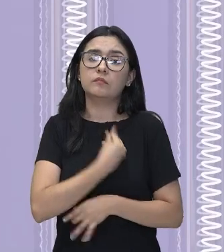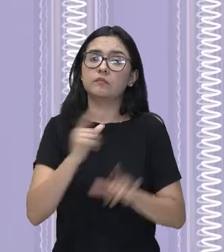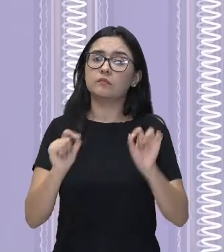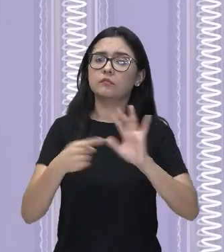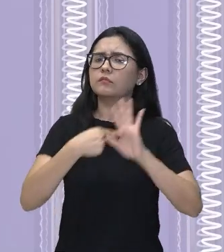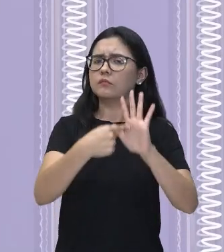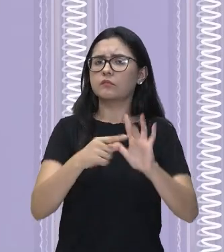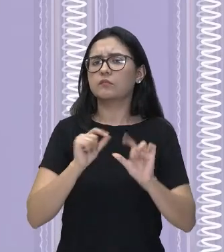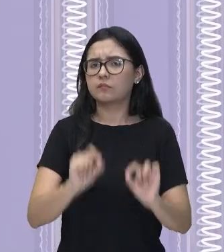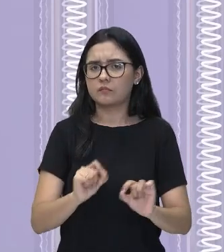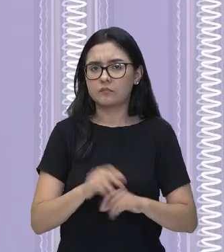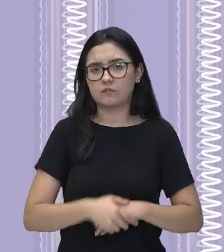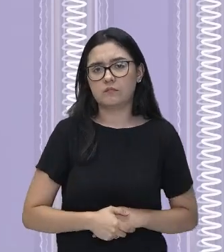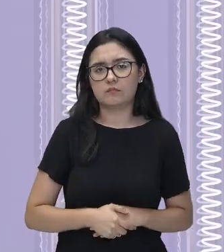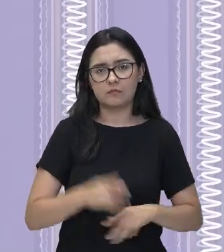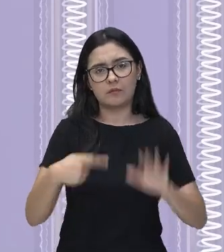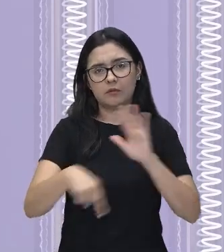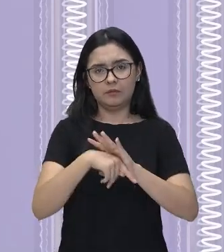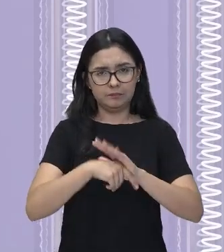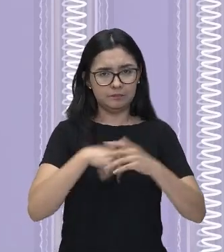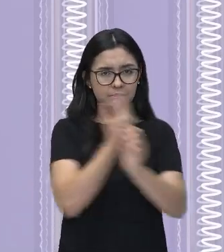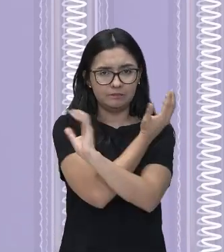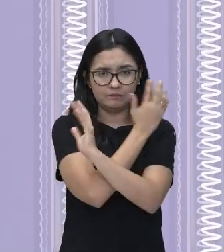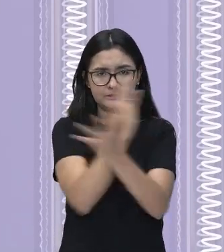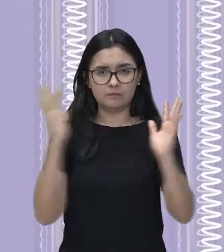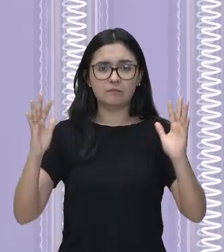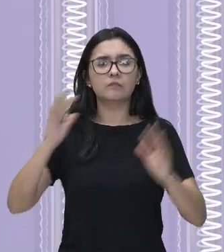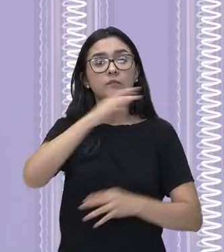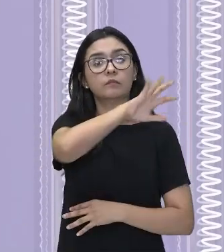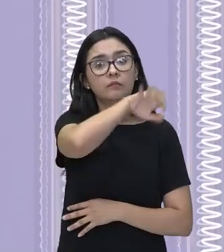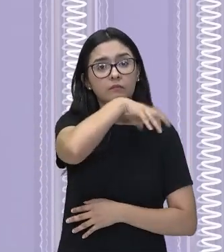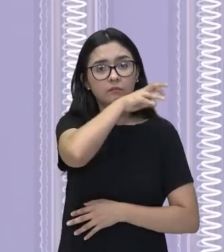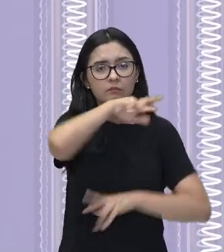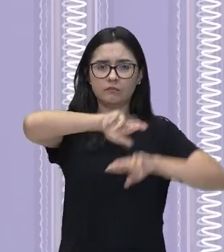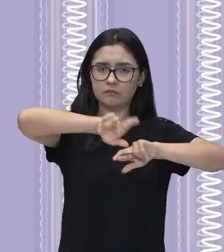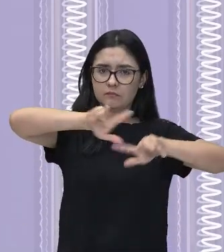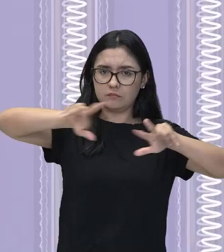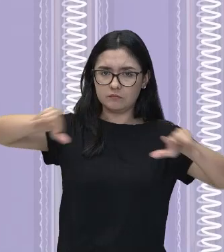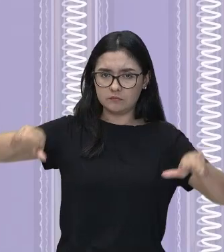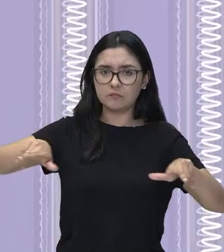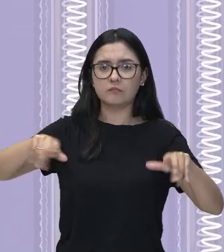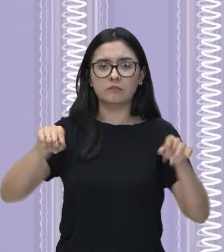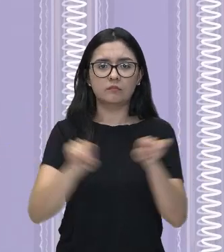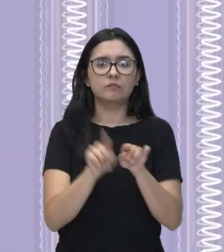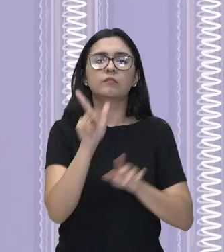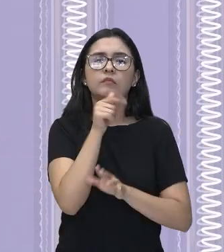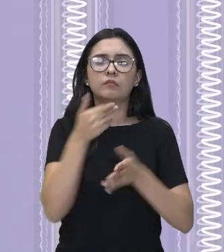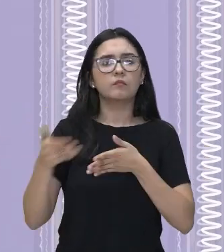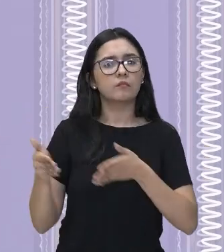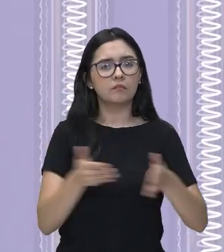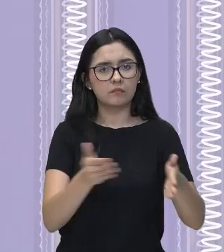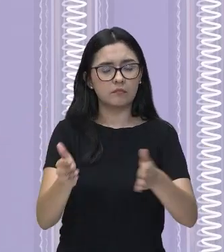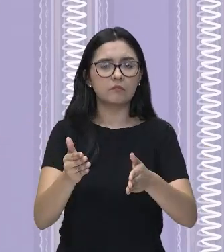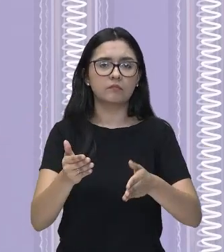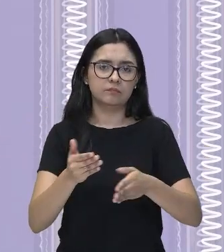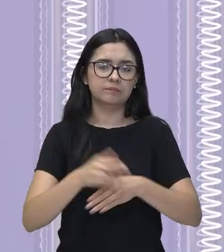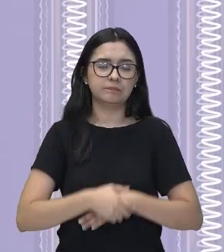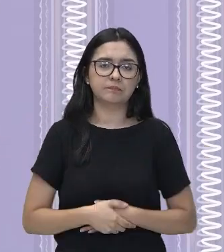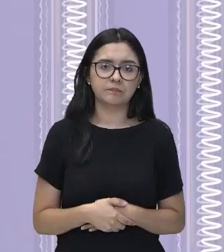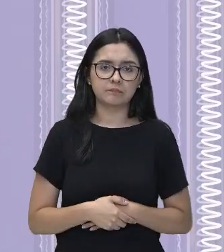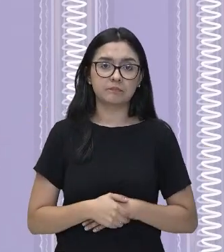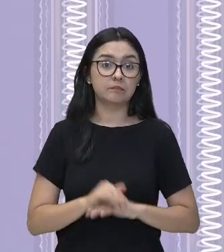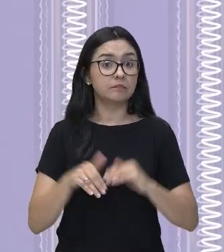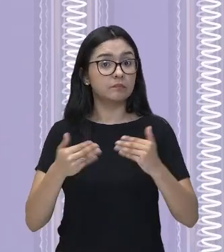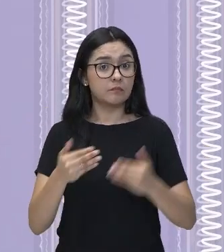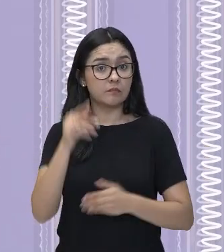manifestada por meio dos elementos da natureza, flora, fauna, biomas, nascentes dos rios, dos animais.